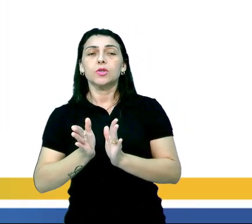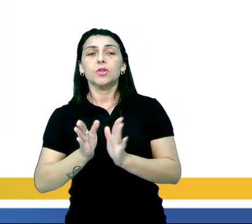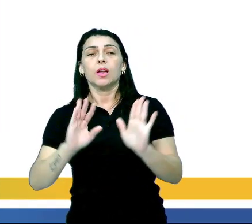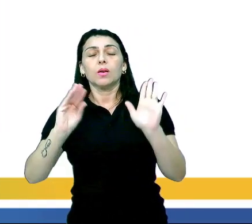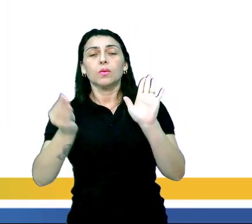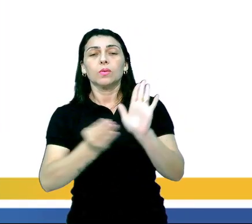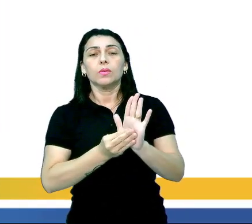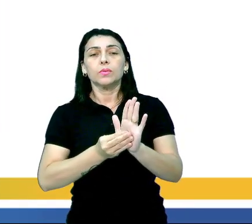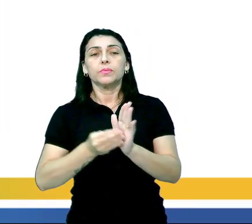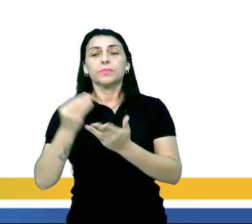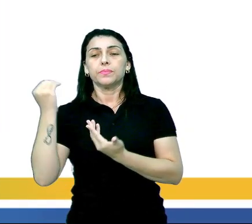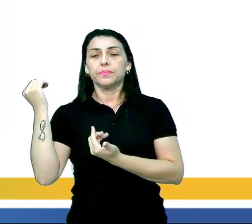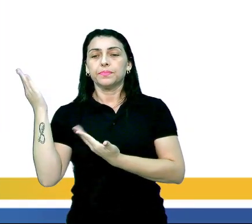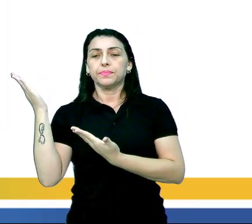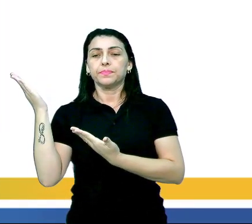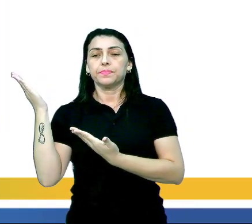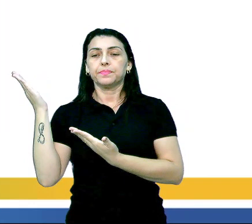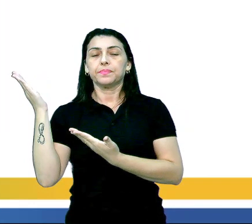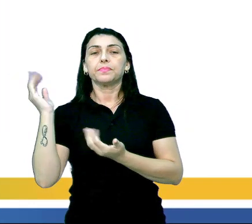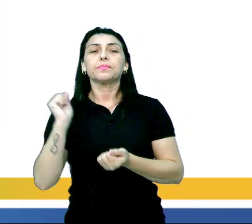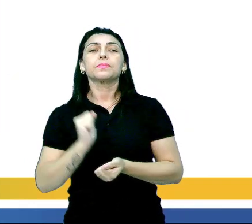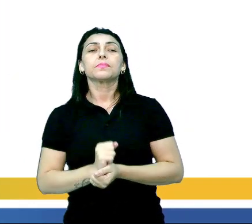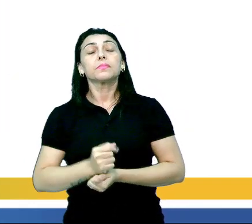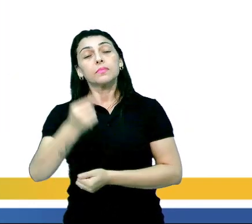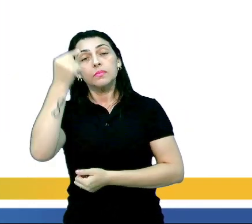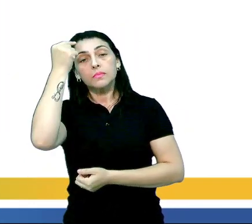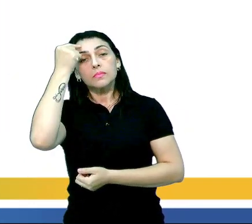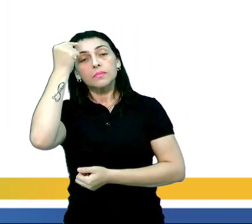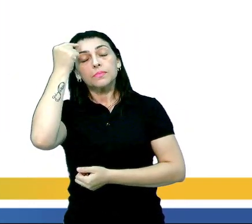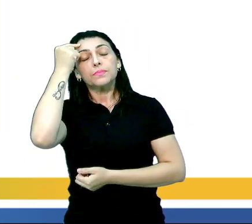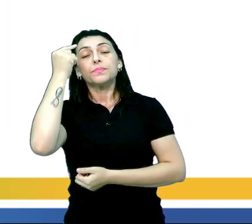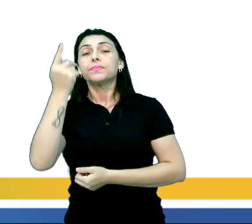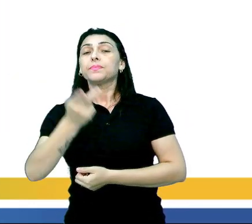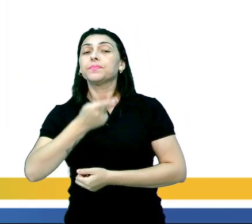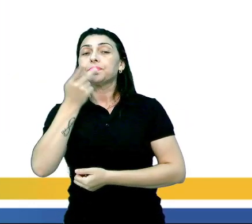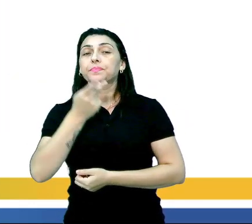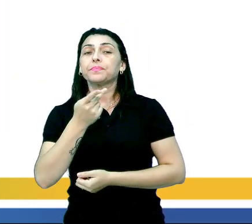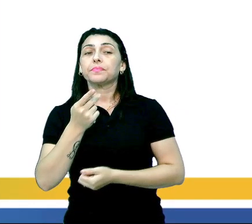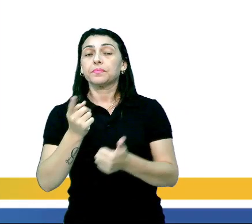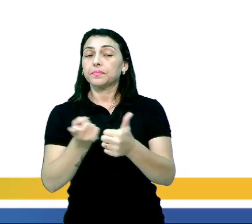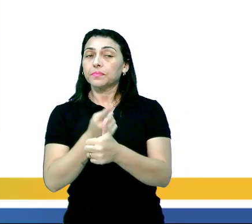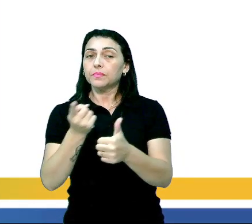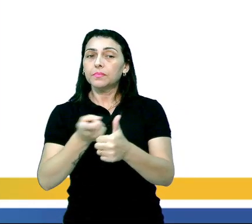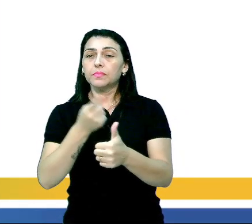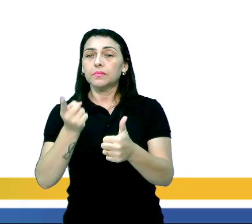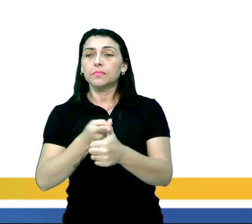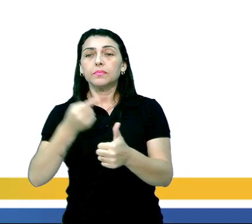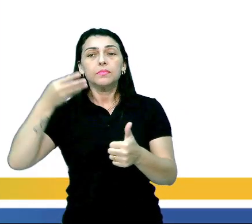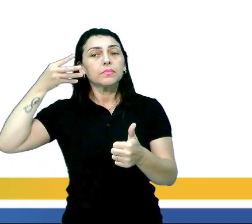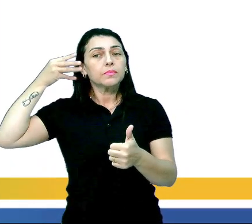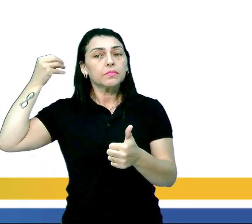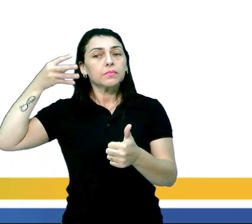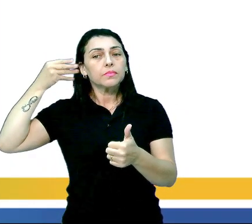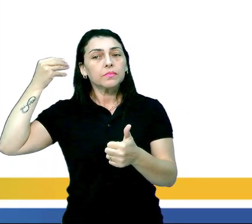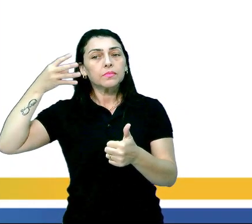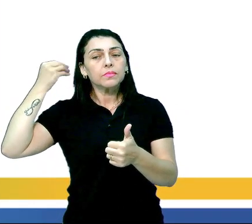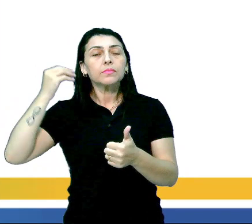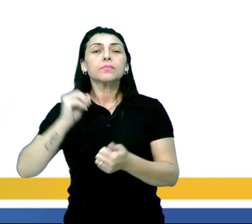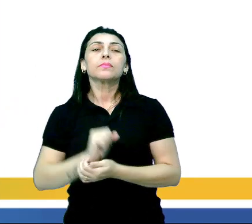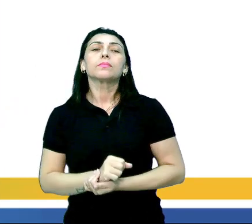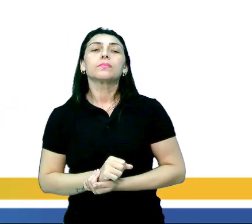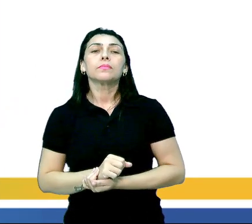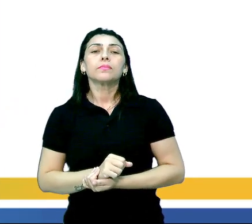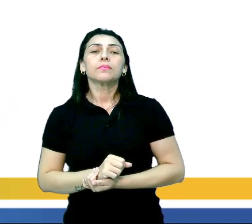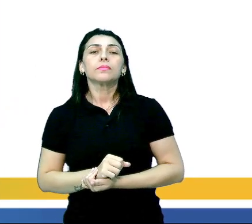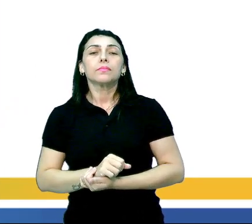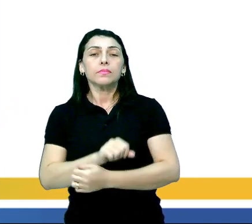de colocar. Então, esses pensadores, eles vão dizer o seguinte: primeiro nós vamos falar do Herbert Spencer, que ele